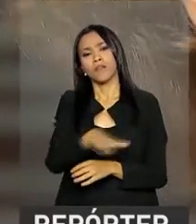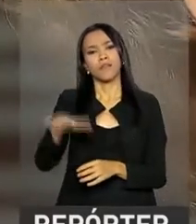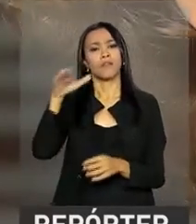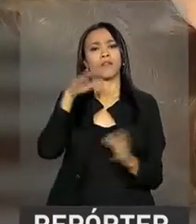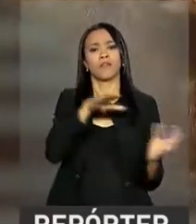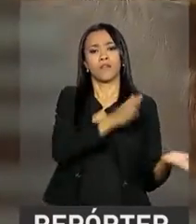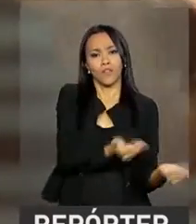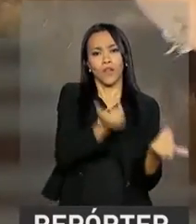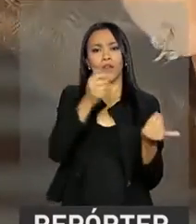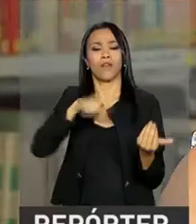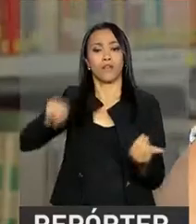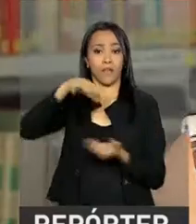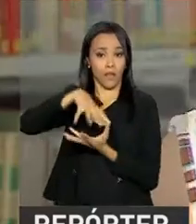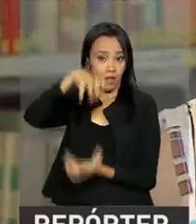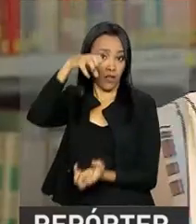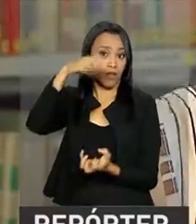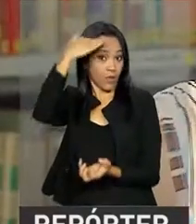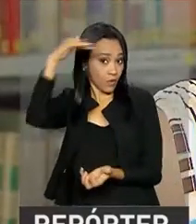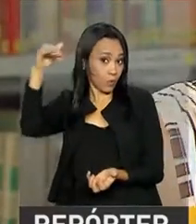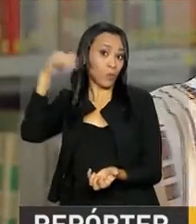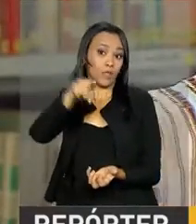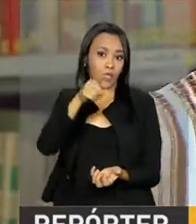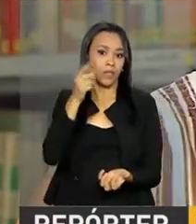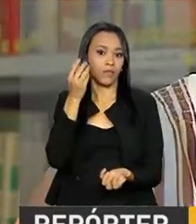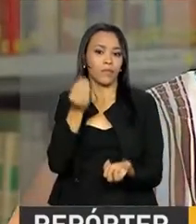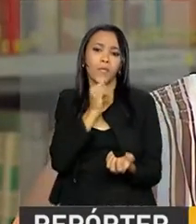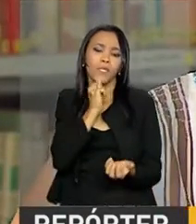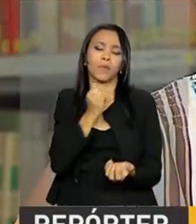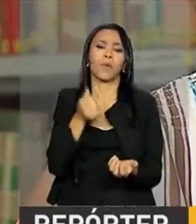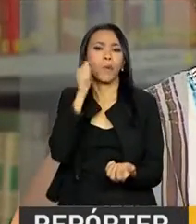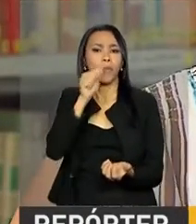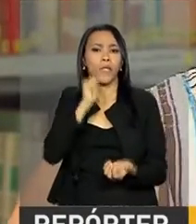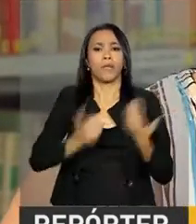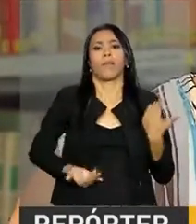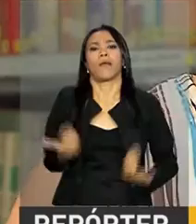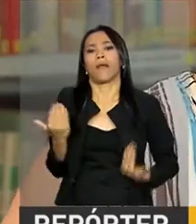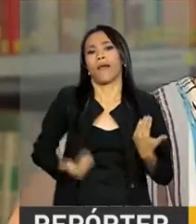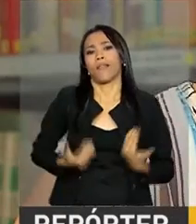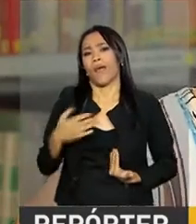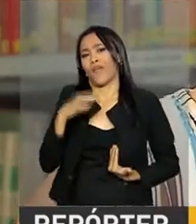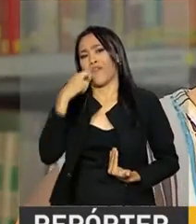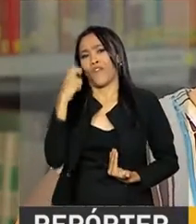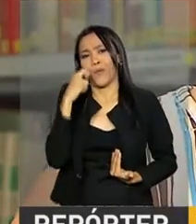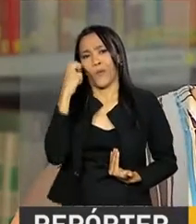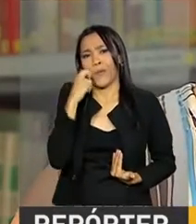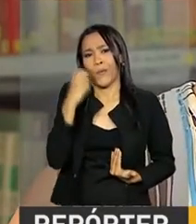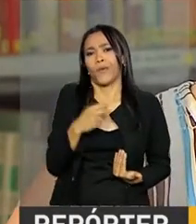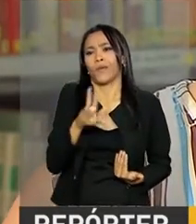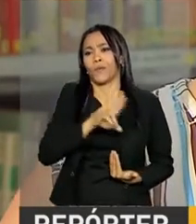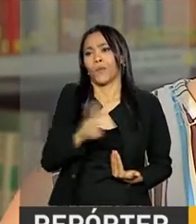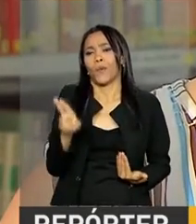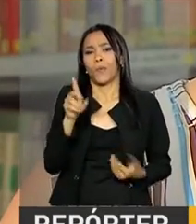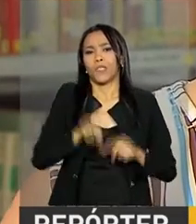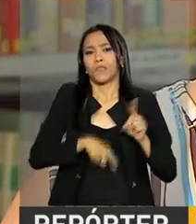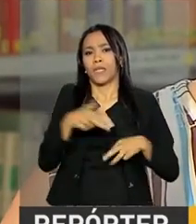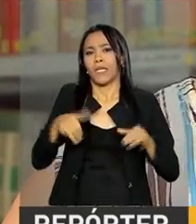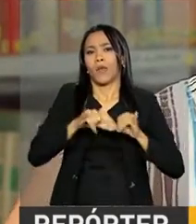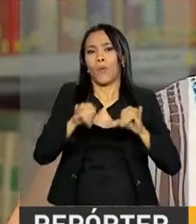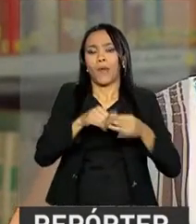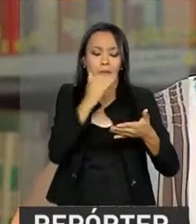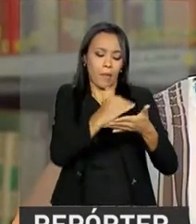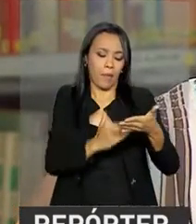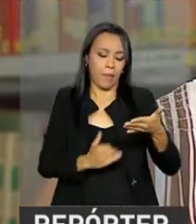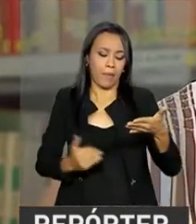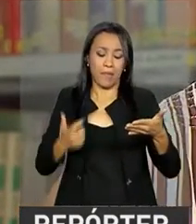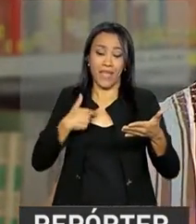muita história pra contar uma lista de compras a empregada doméstica é ter vergonha essa lista de compras para minha patroa porque eu